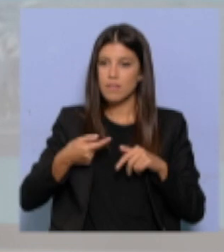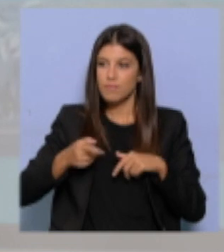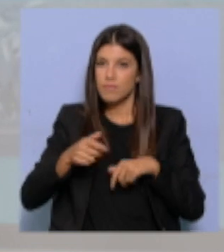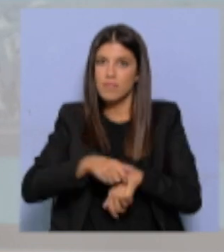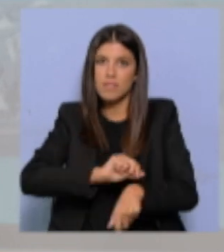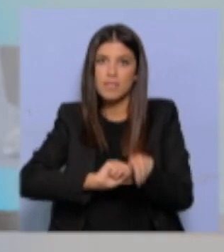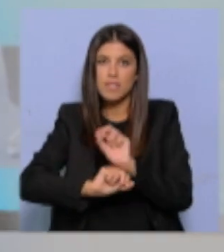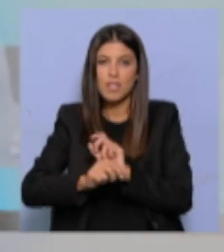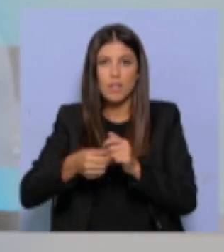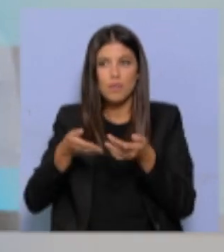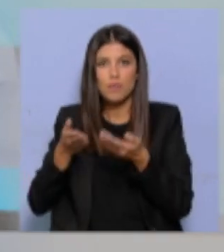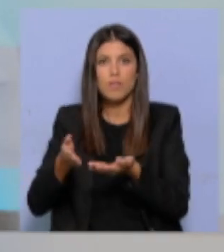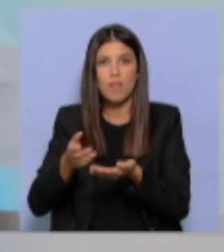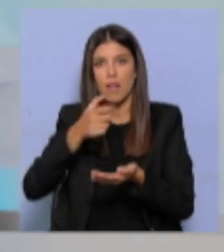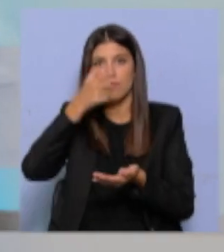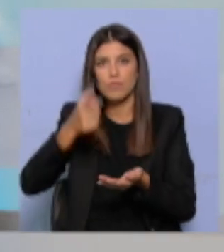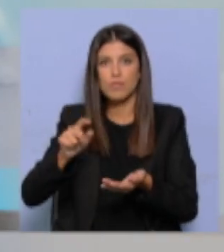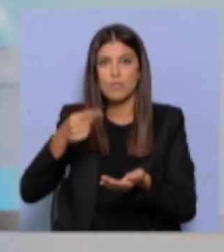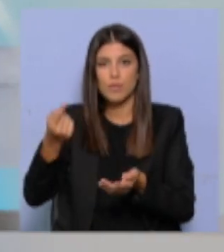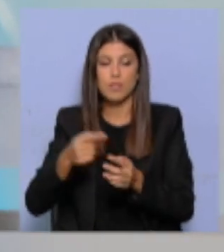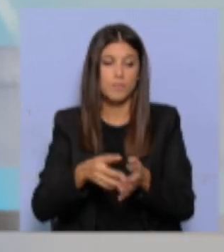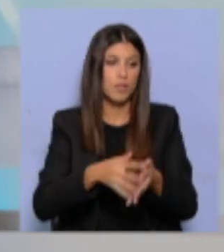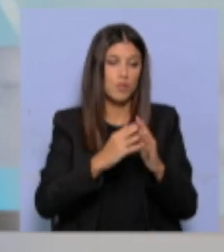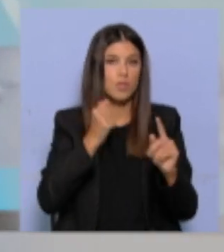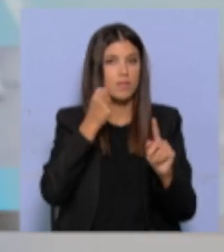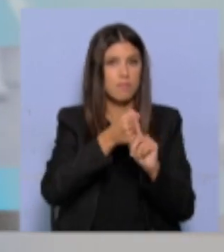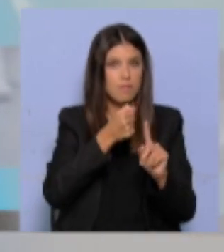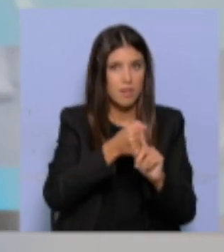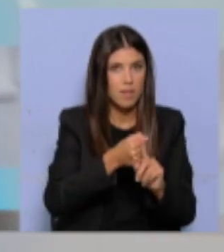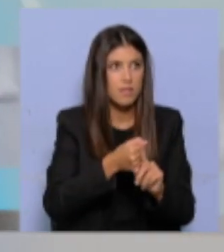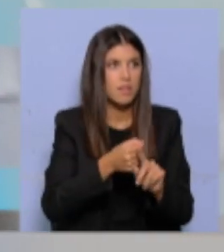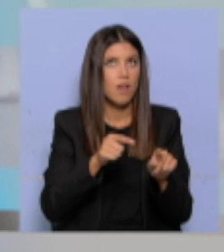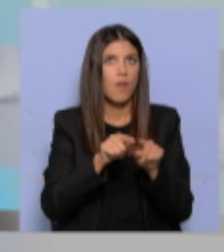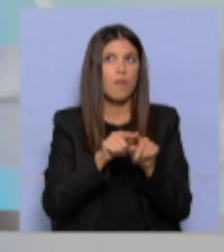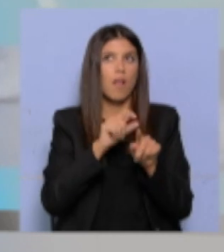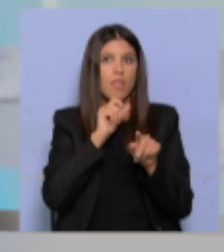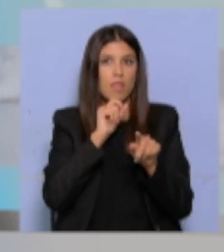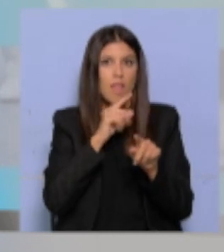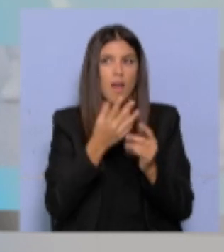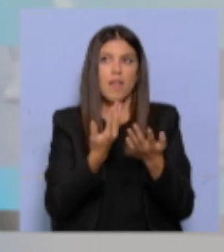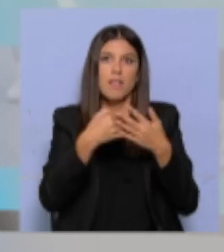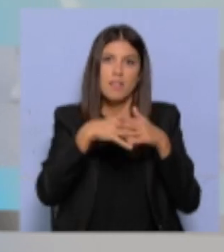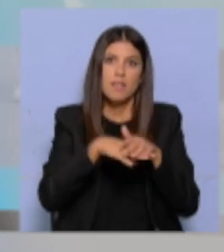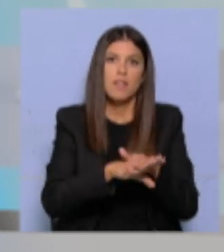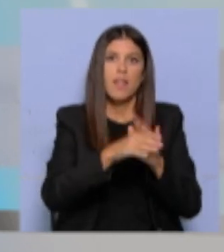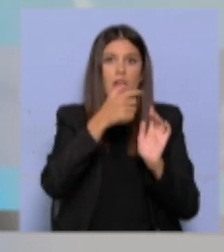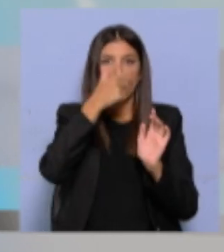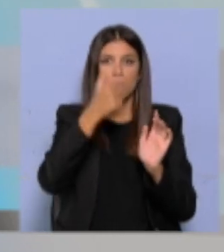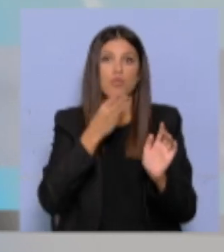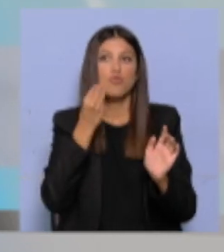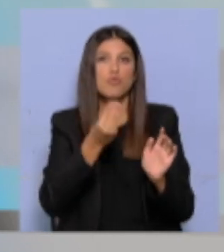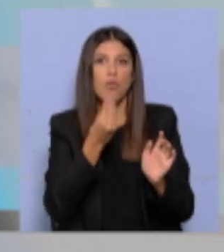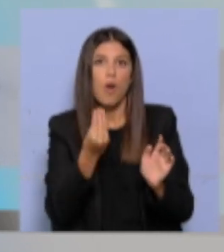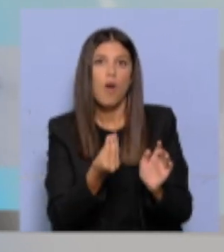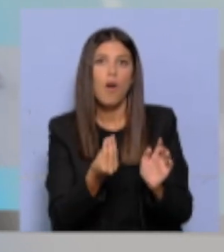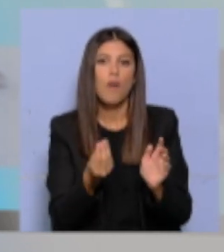da missão já conseguem integrar esta gente nova que está a chegar em moldes um